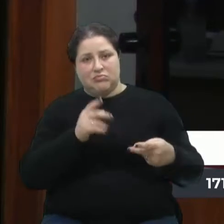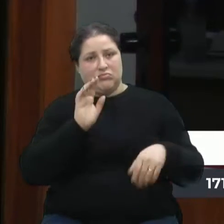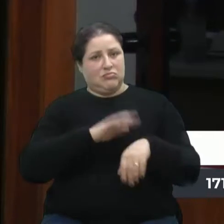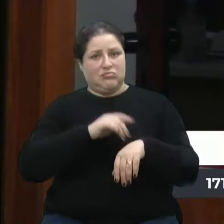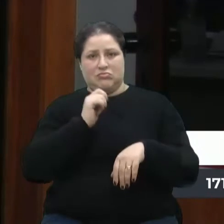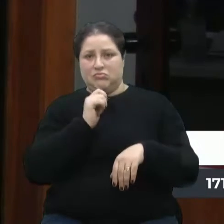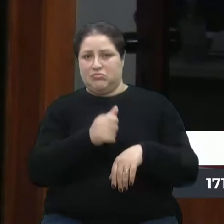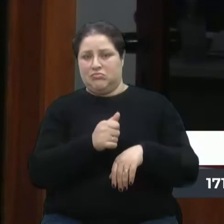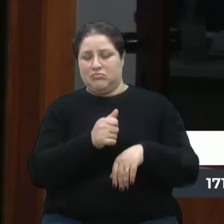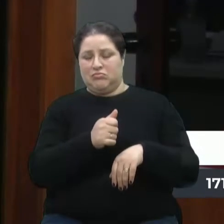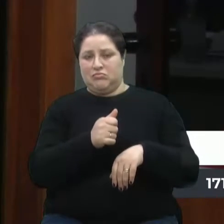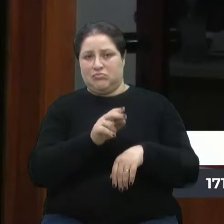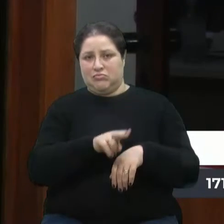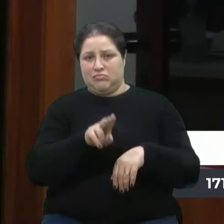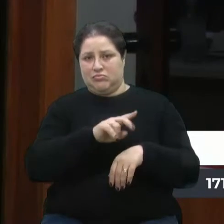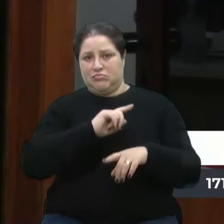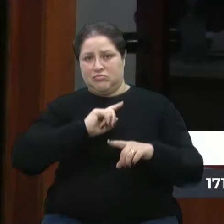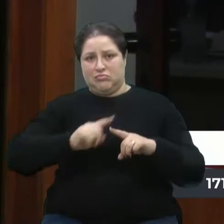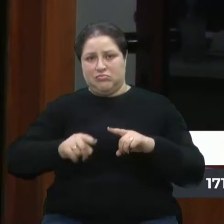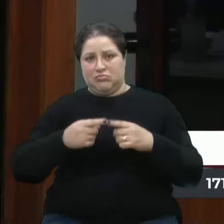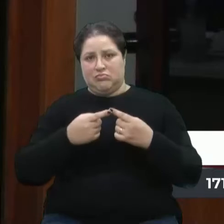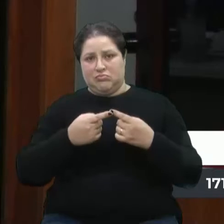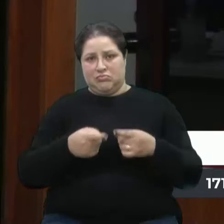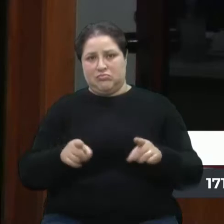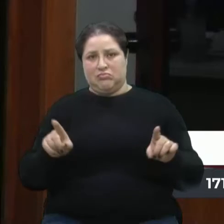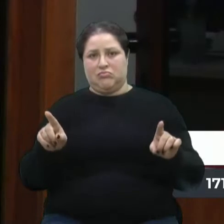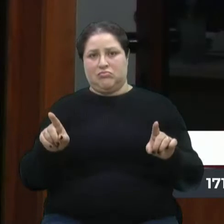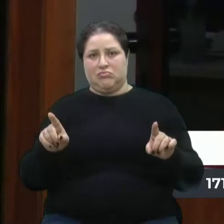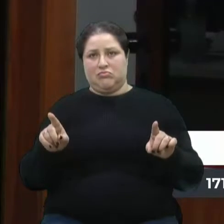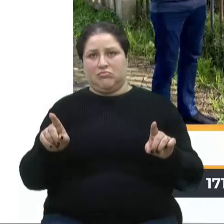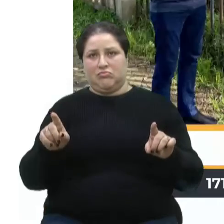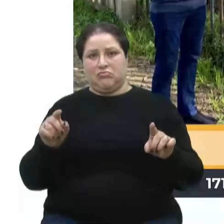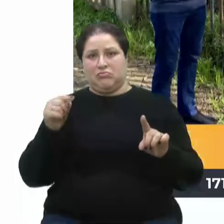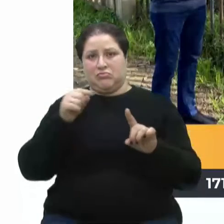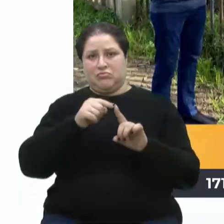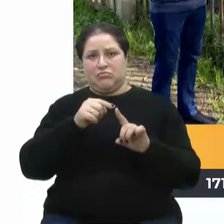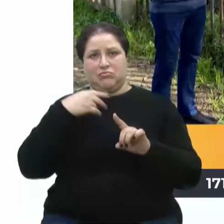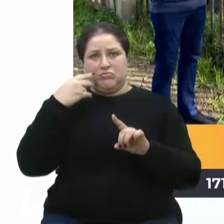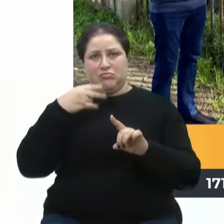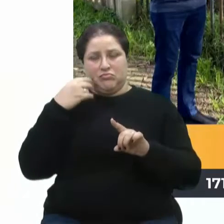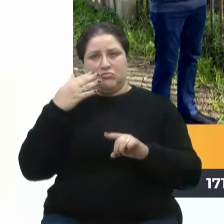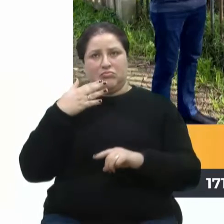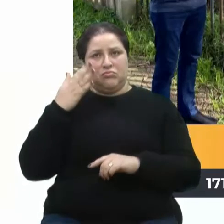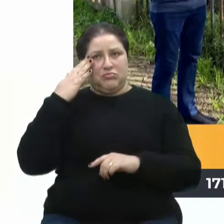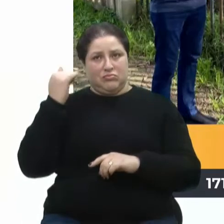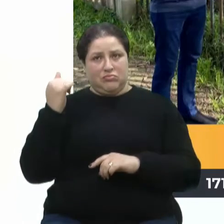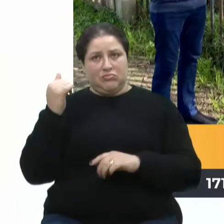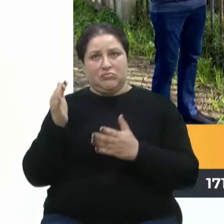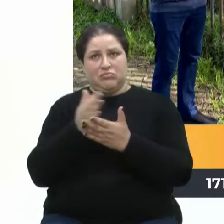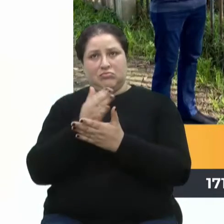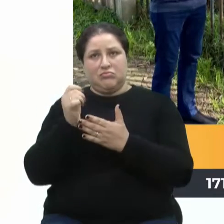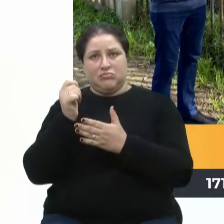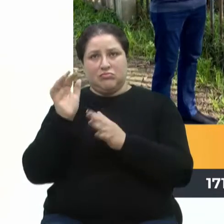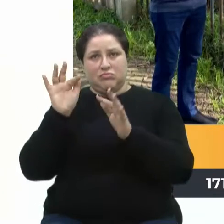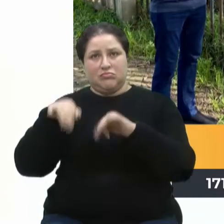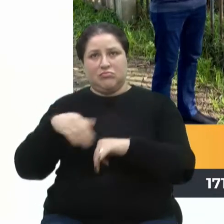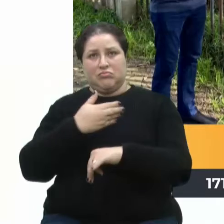é proibido cerimonial de inauguração para fins políticos. Porque a gente sabe que, muitas vezes, quando está acabando um